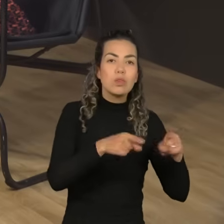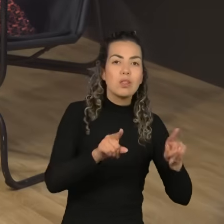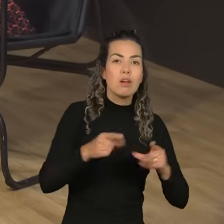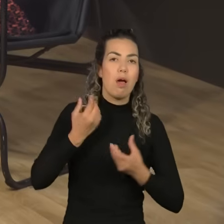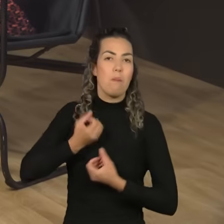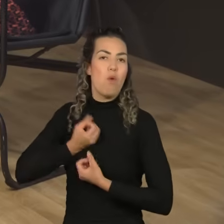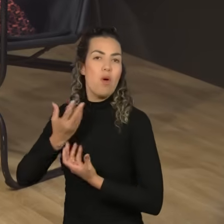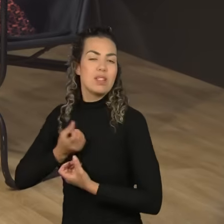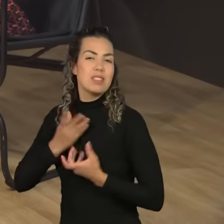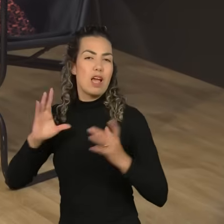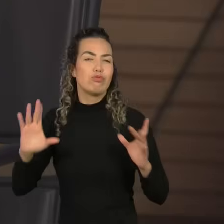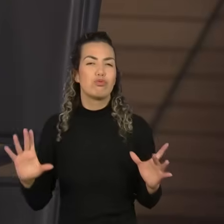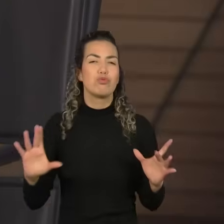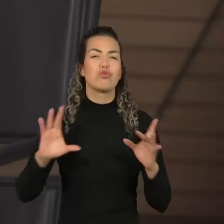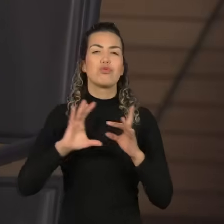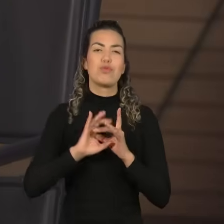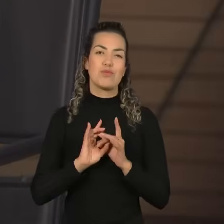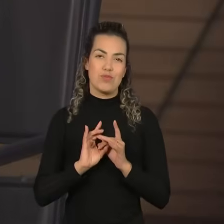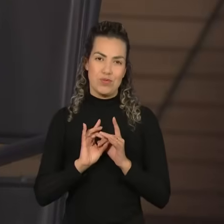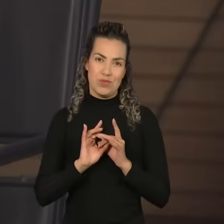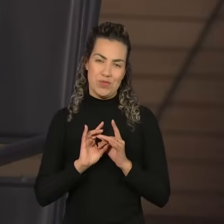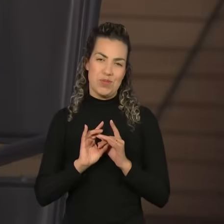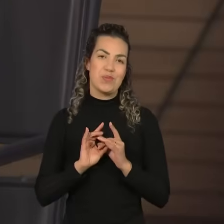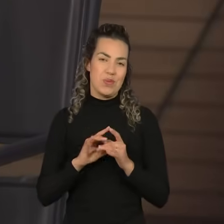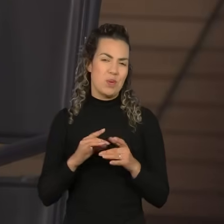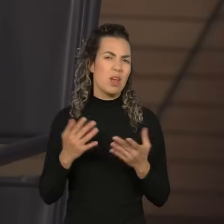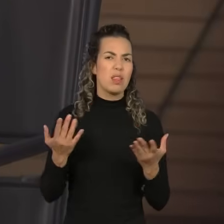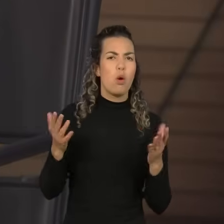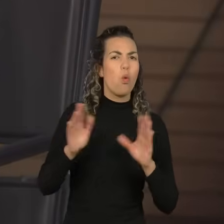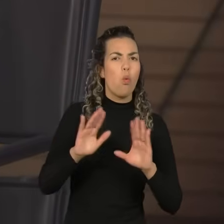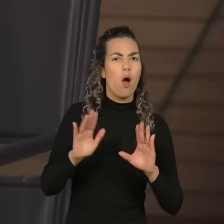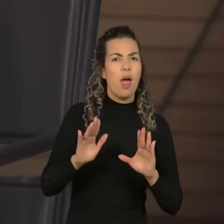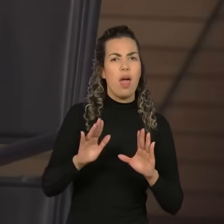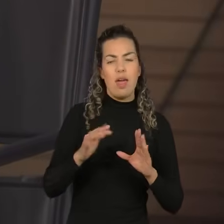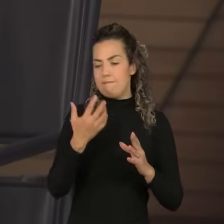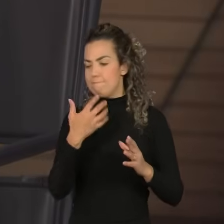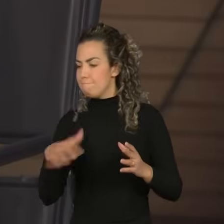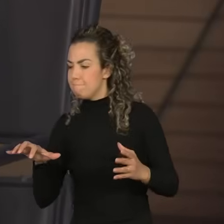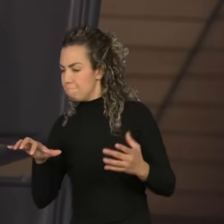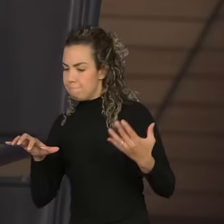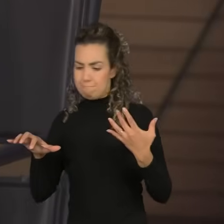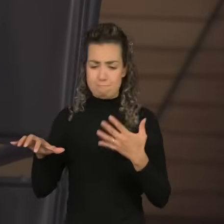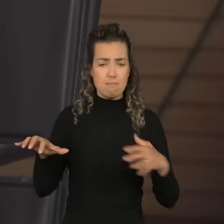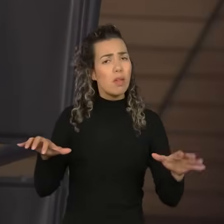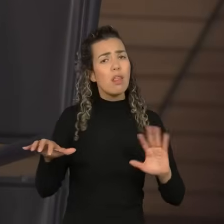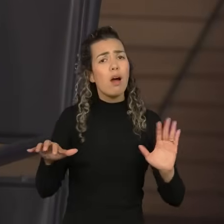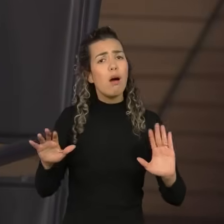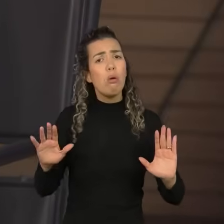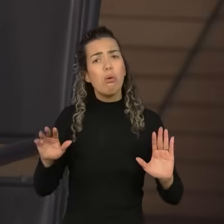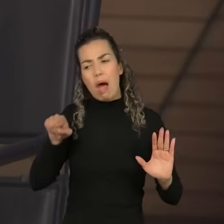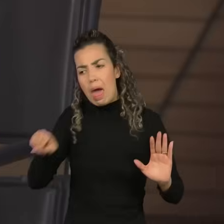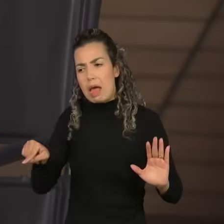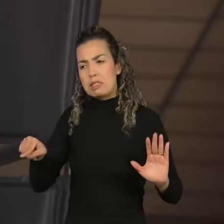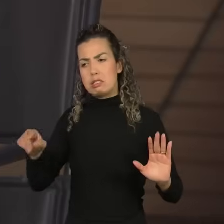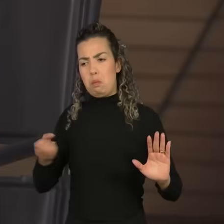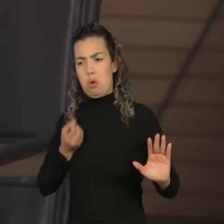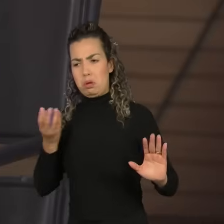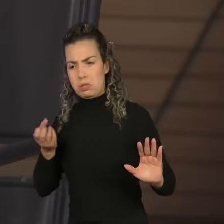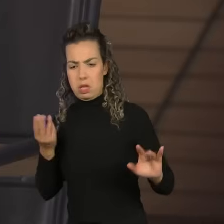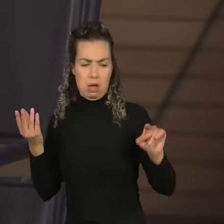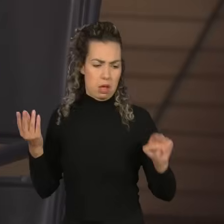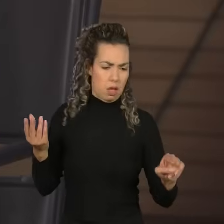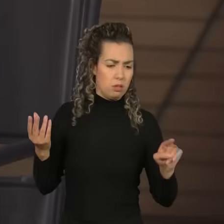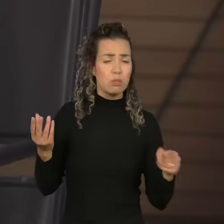poesia, né? Uhum. Então, a gente também não se trata de separar aquilo que ele uniu tão bem, né? Uhum. E é ali que ele